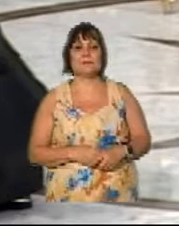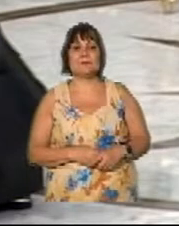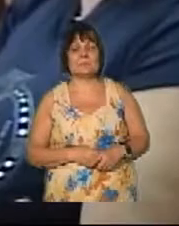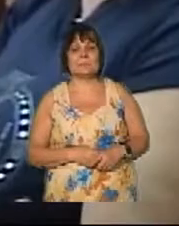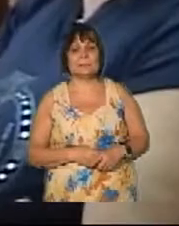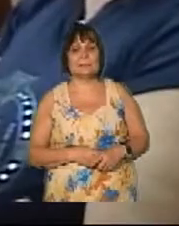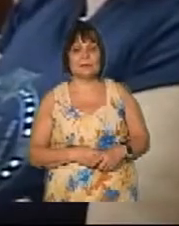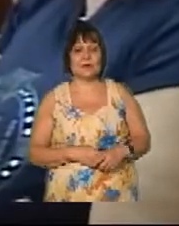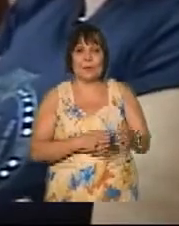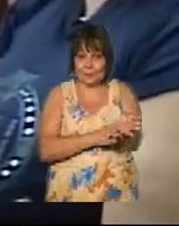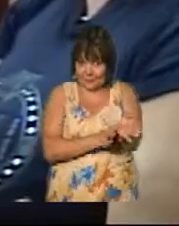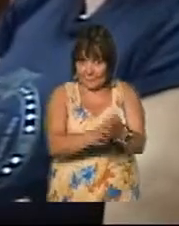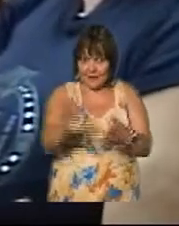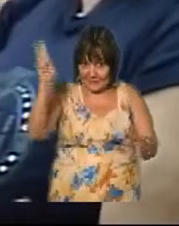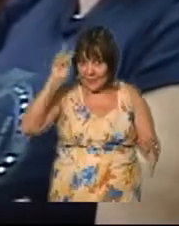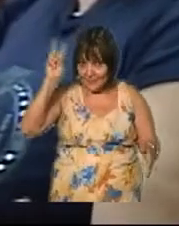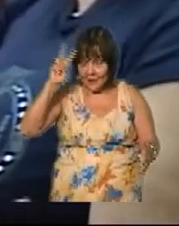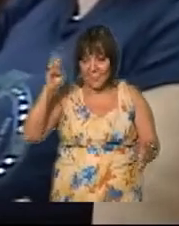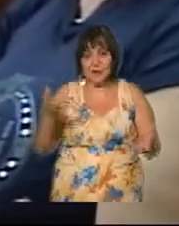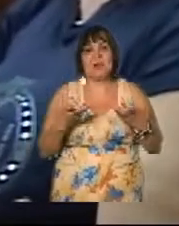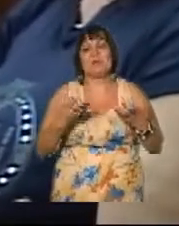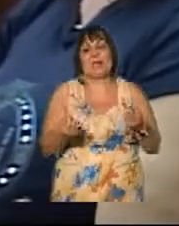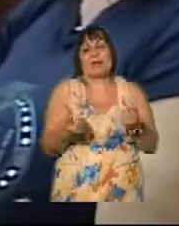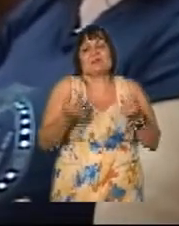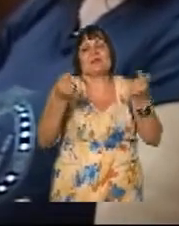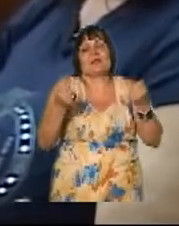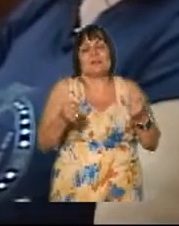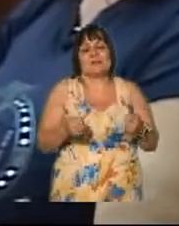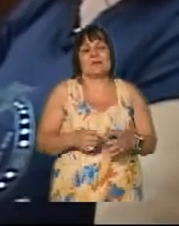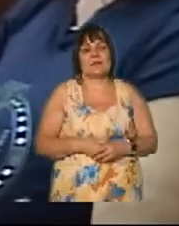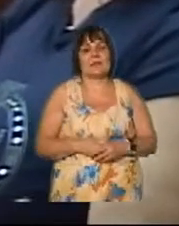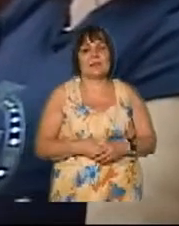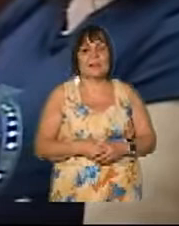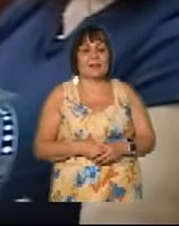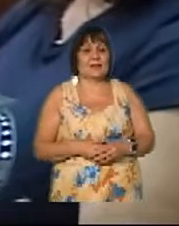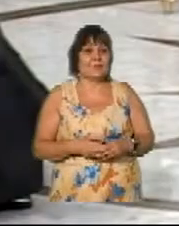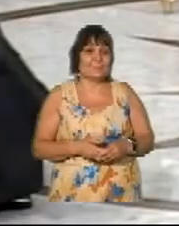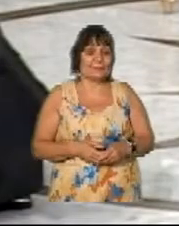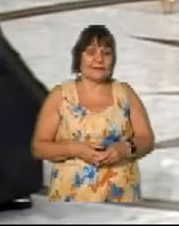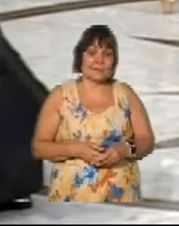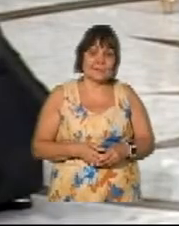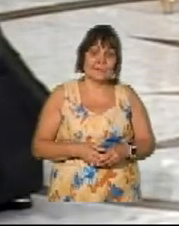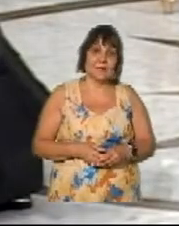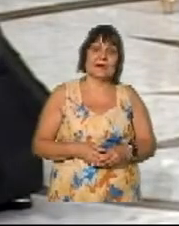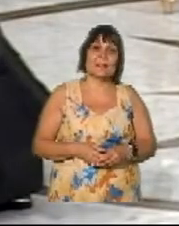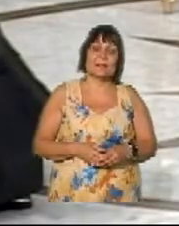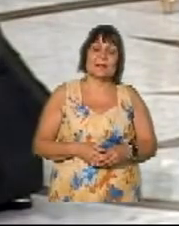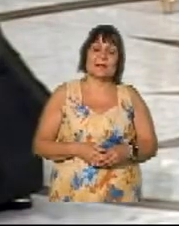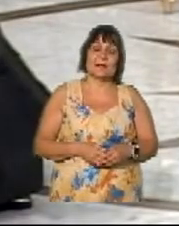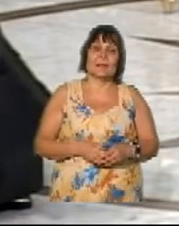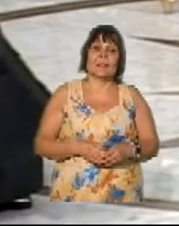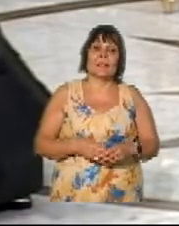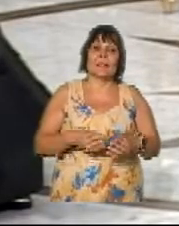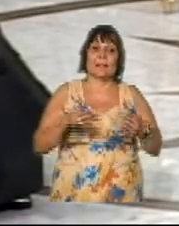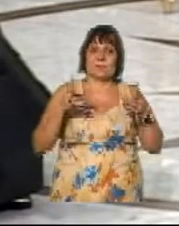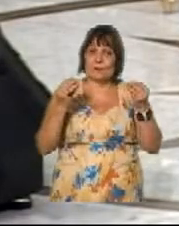a minha vida, não quero mais esse negócio de igreja. Esse negócio de ter que vir ao estudo bíblico, depois tem que vir quarta, e domingo, e sábado. Não, eu quero viver a